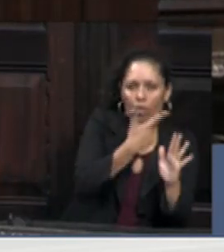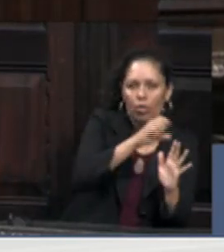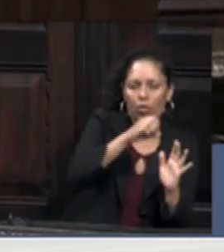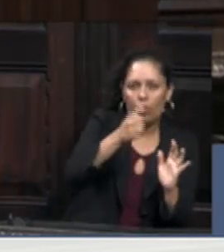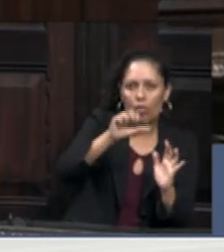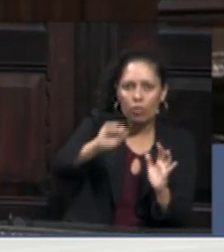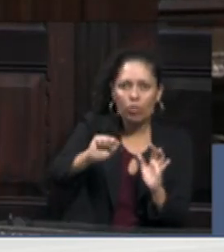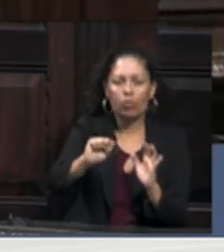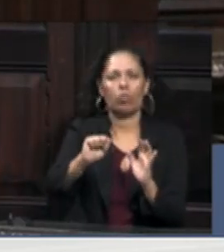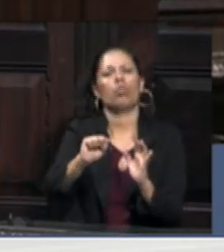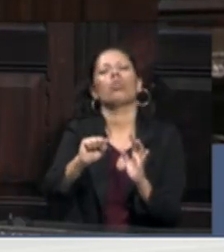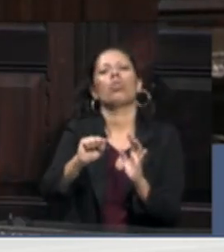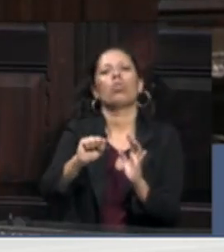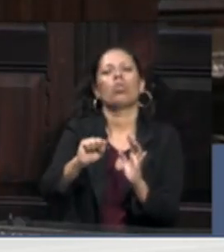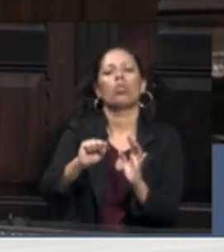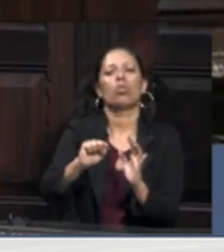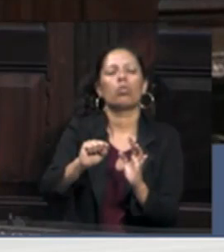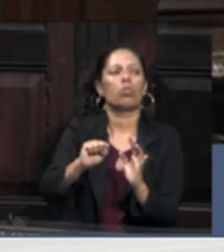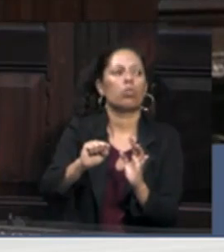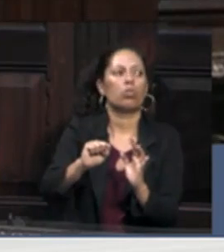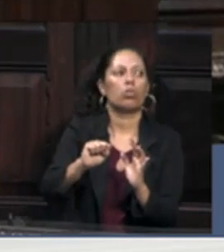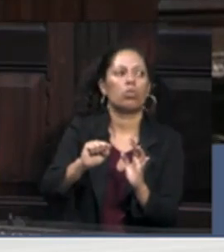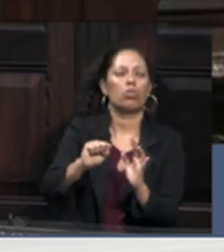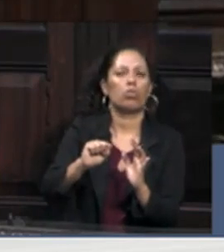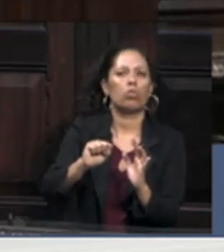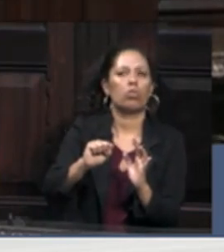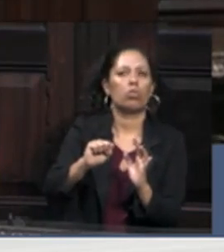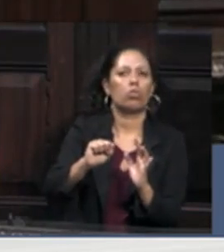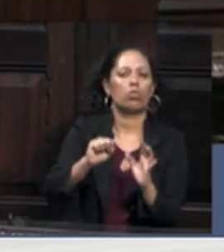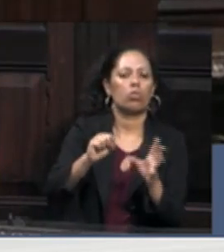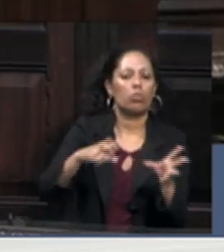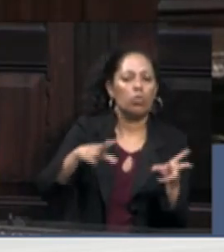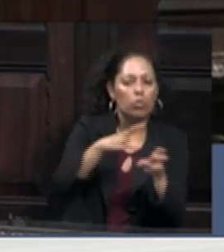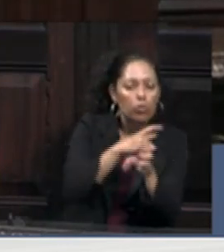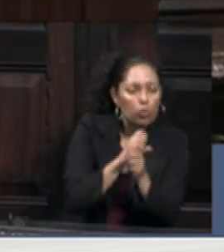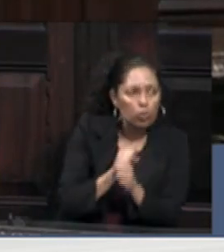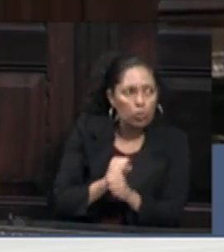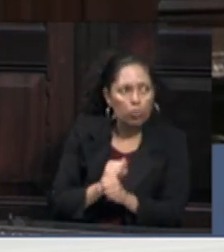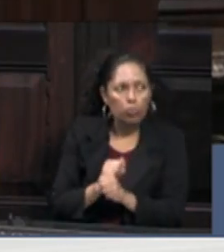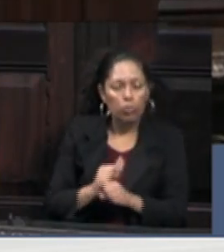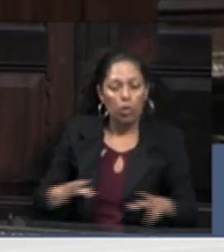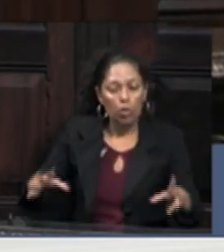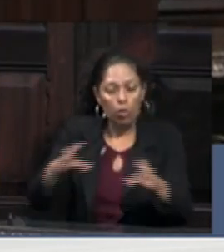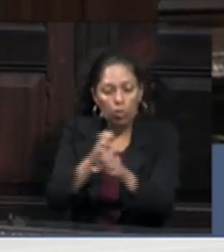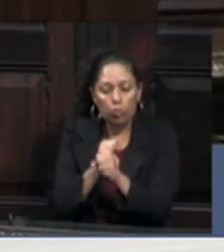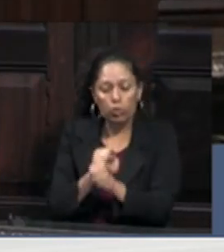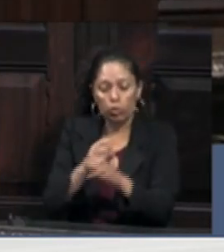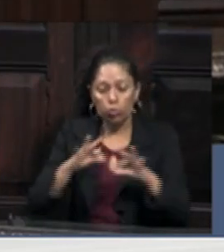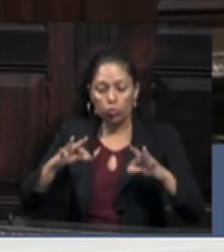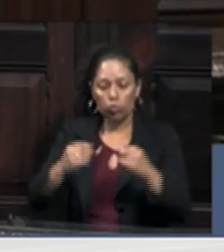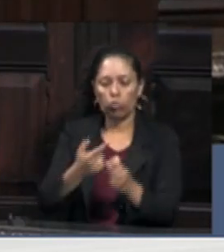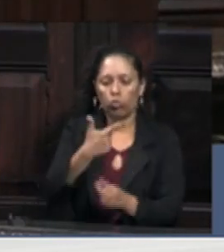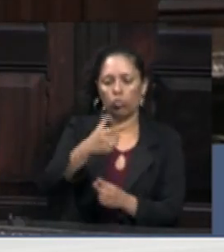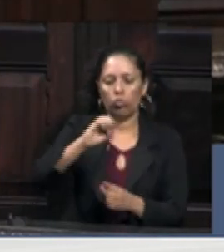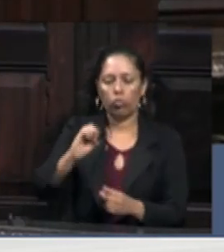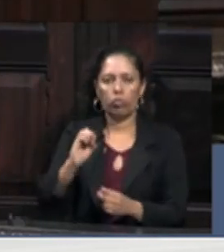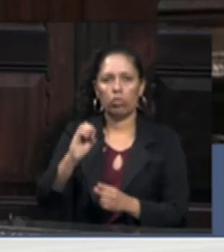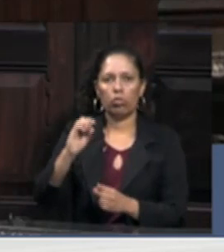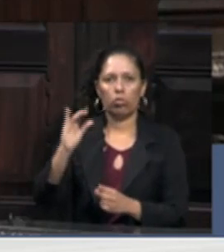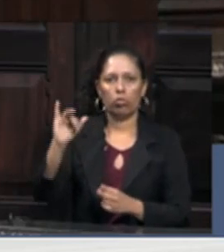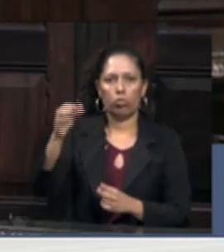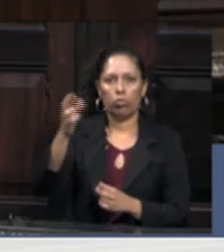12 bilhões de reais, nós estamos falando de um déficit que gira em torno de 20 bilhões. Só na educação,